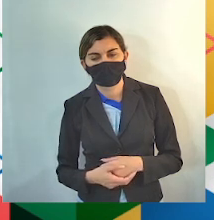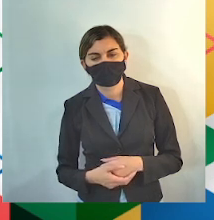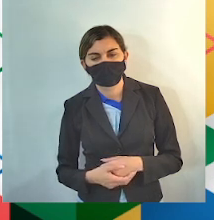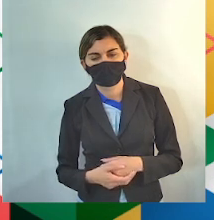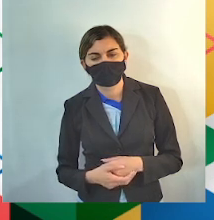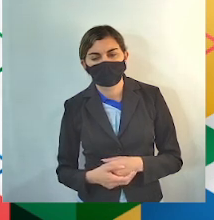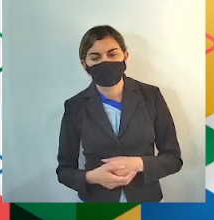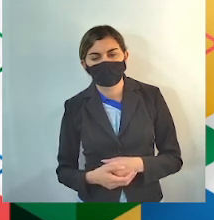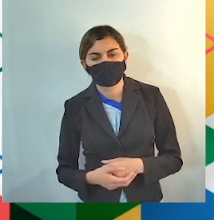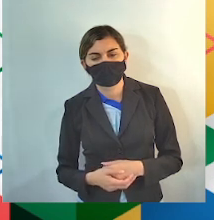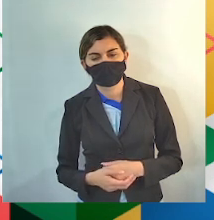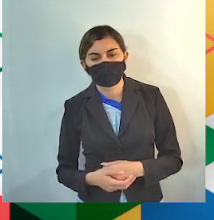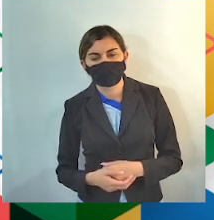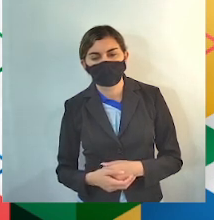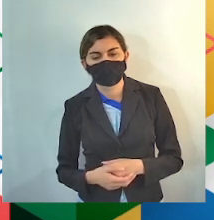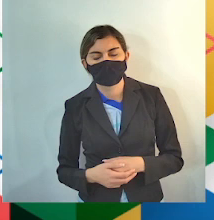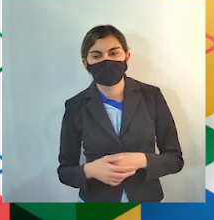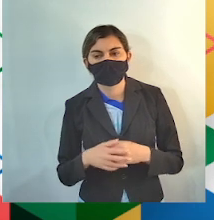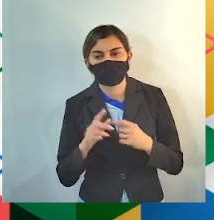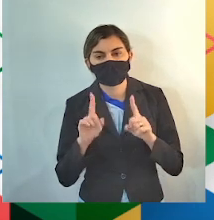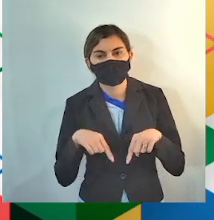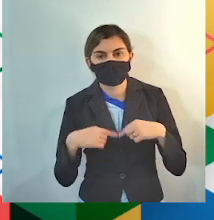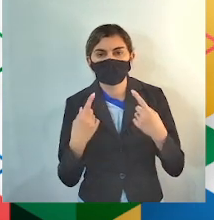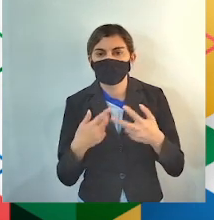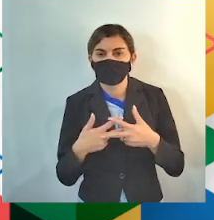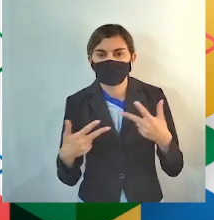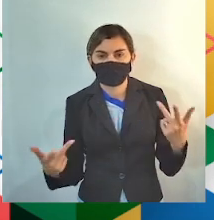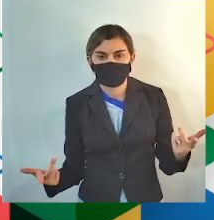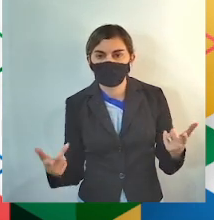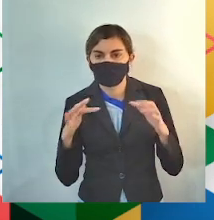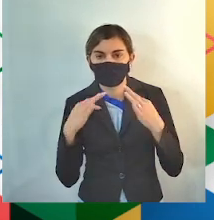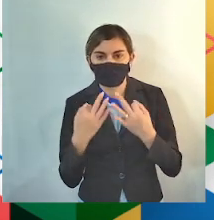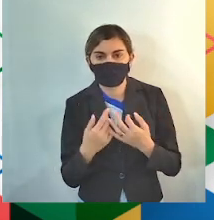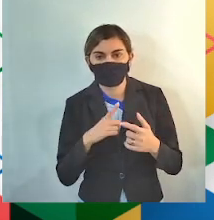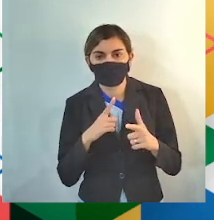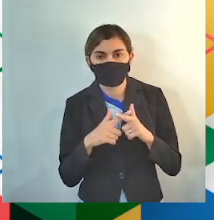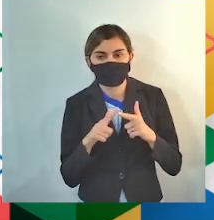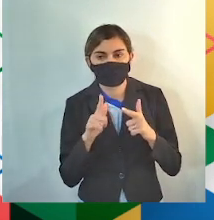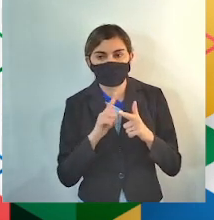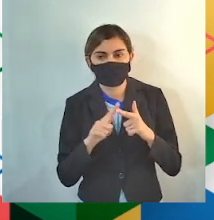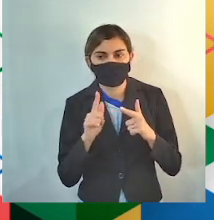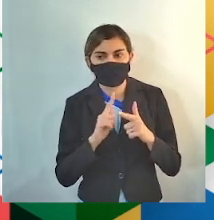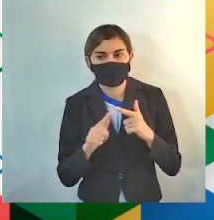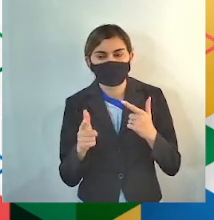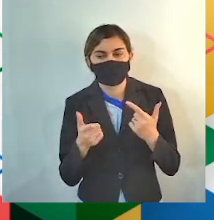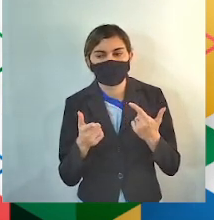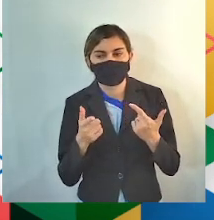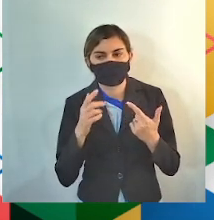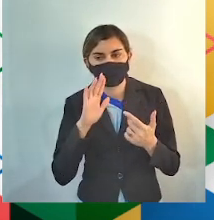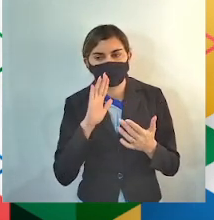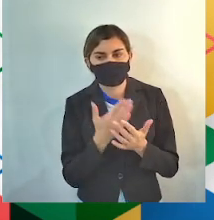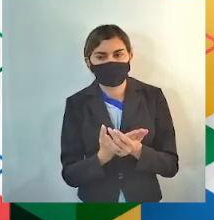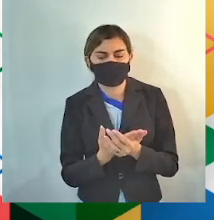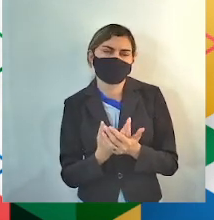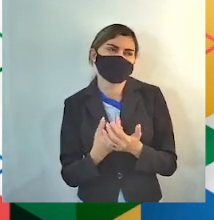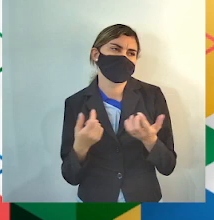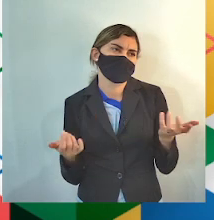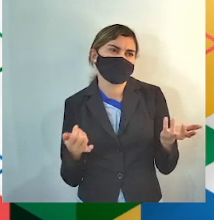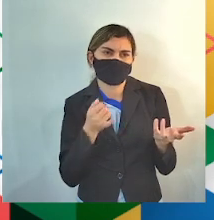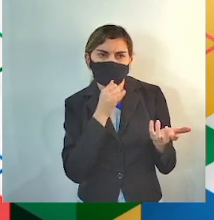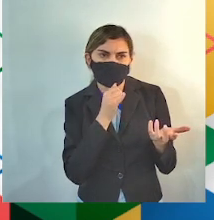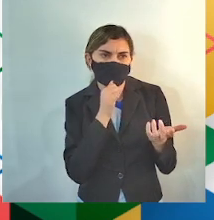they never give up. A família de Jane tem problemas, porém eles acreditam que